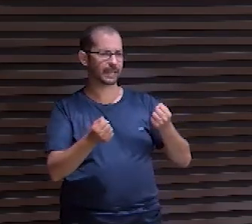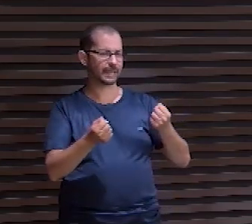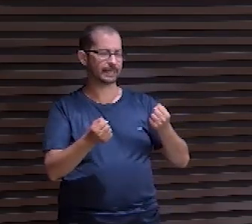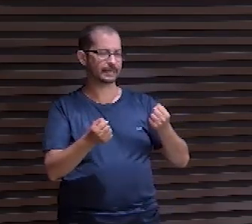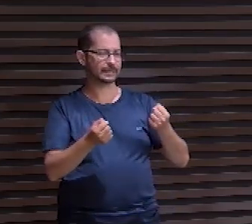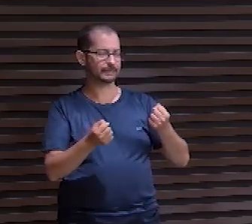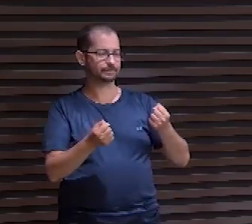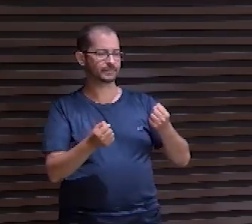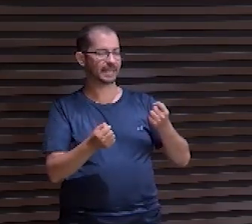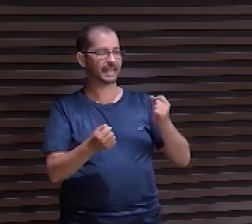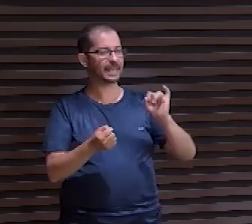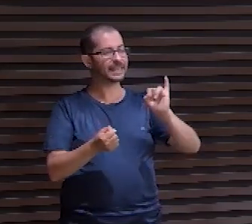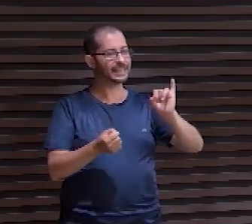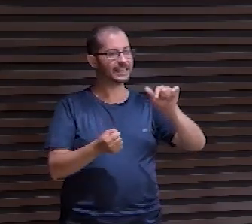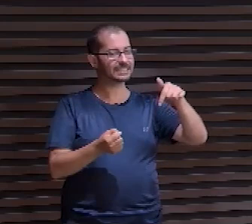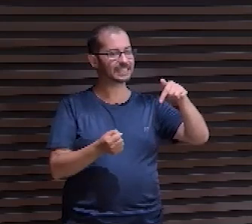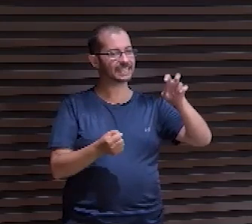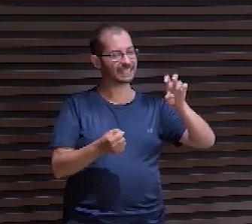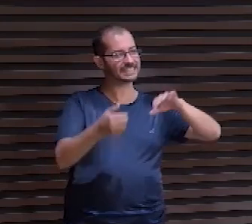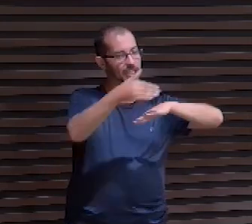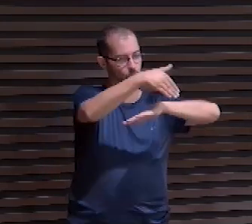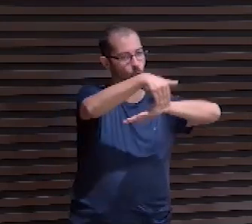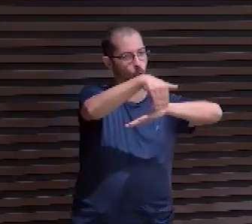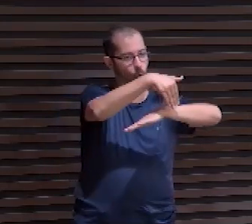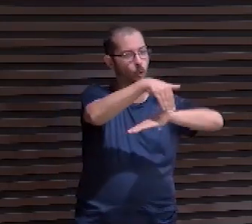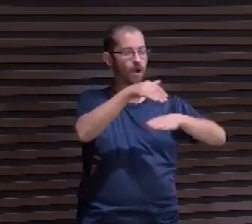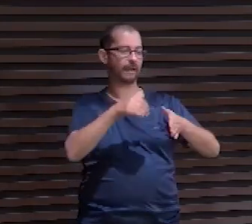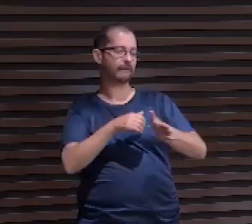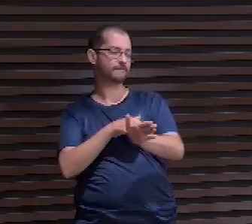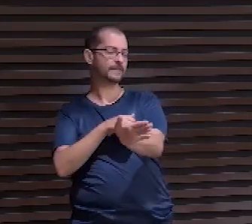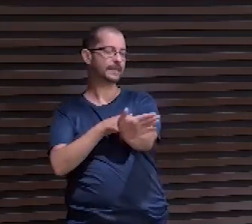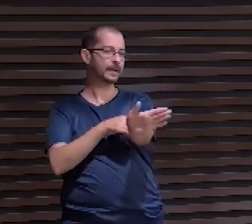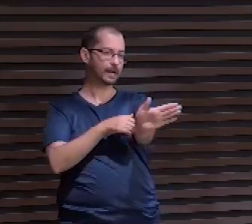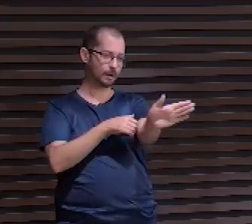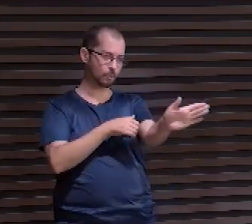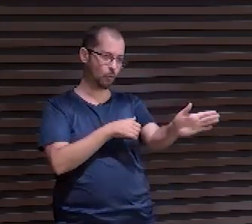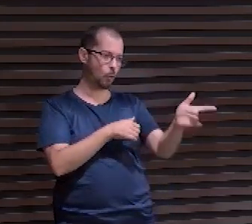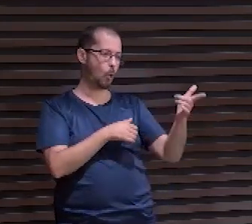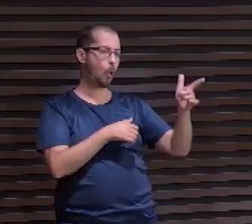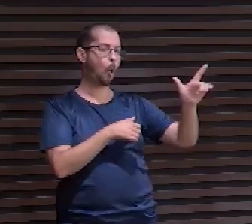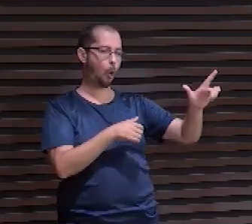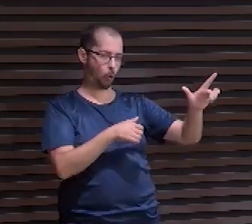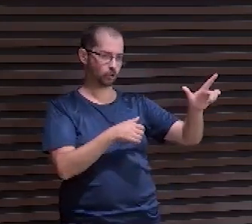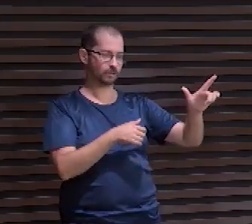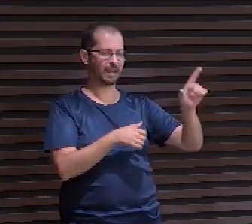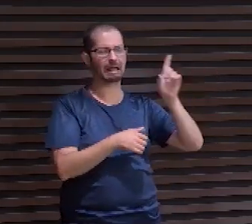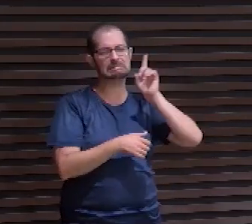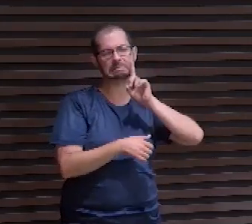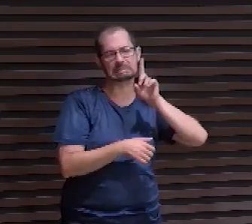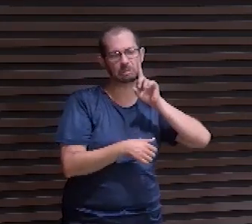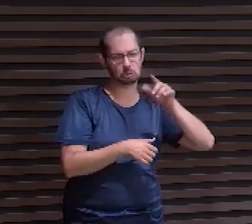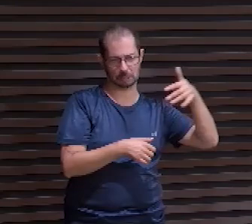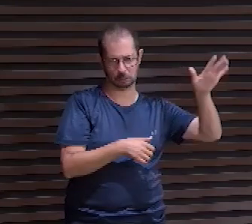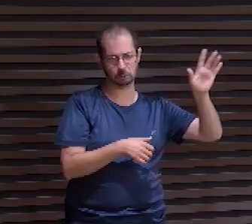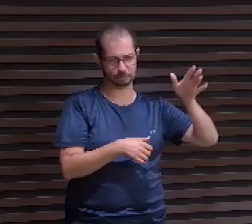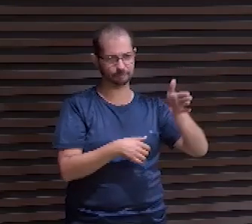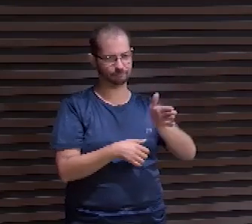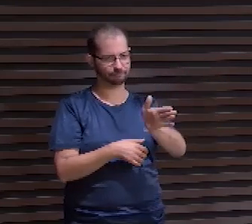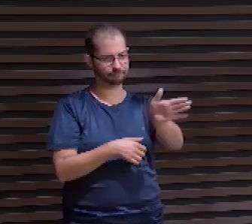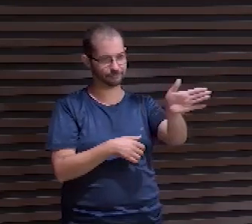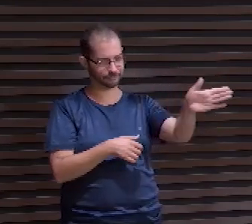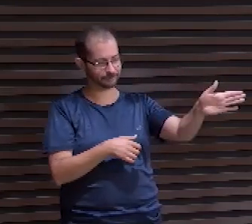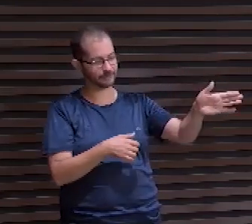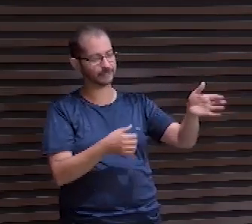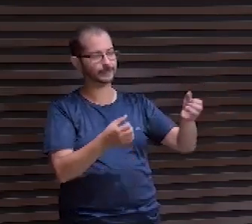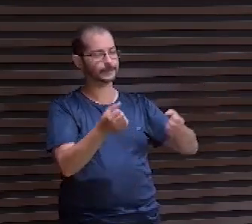I-75 e entramos na rodovia 741 ao sul de Dayton, Ohio. Placas